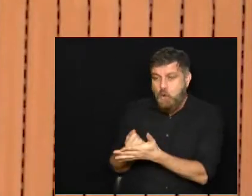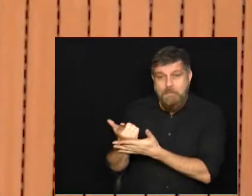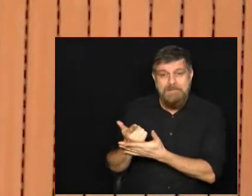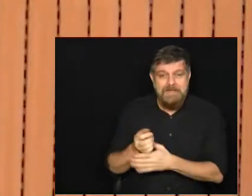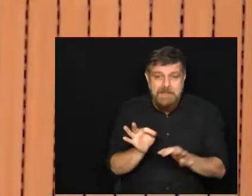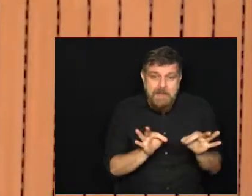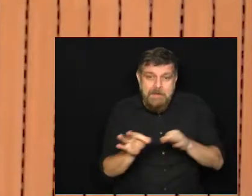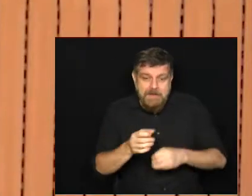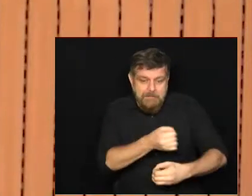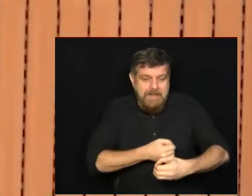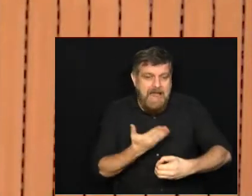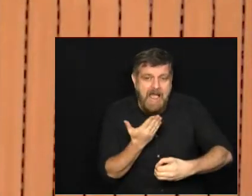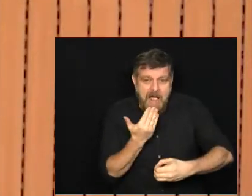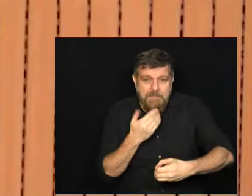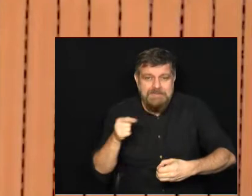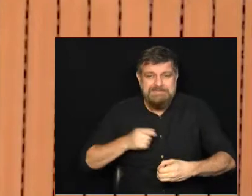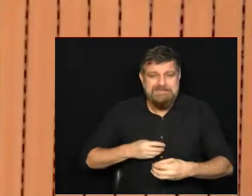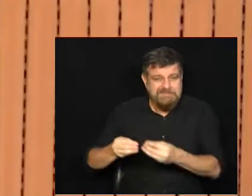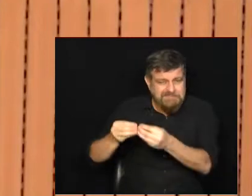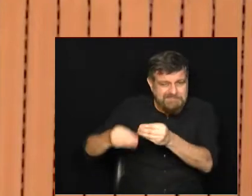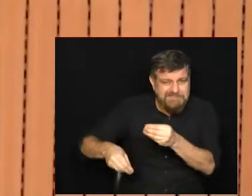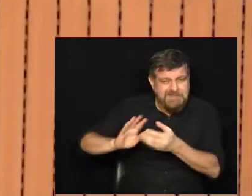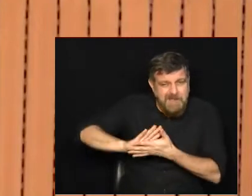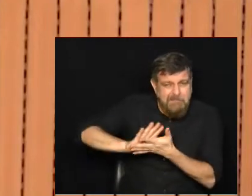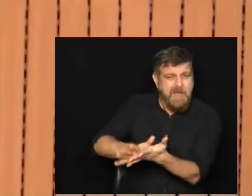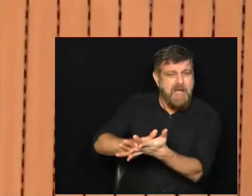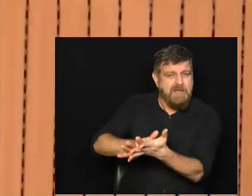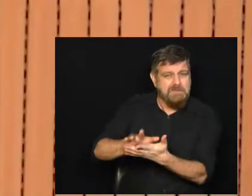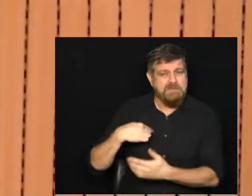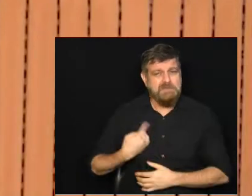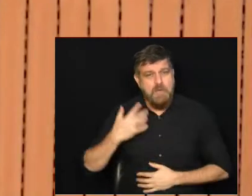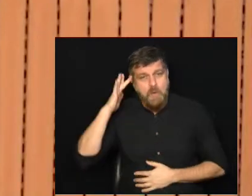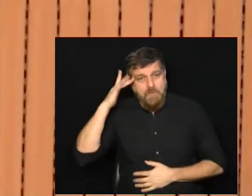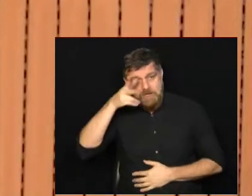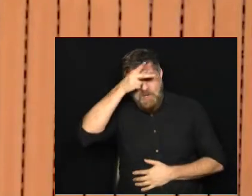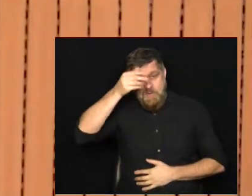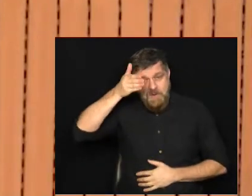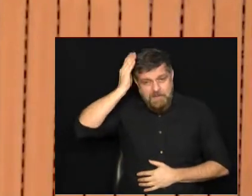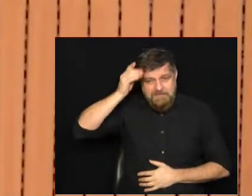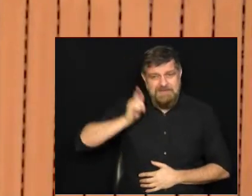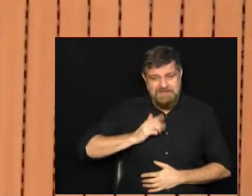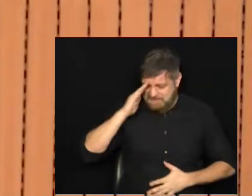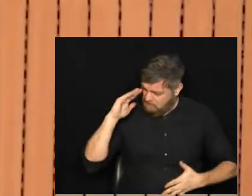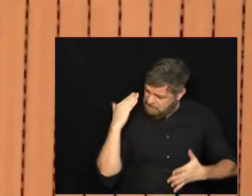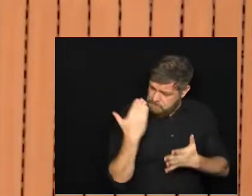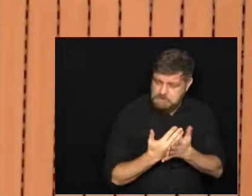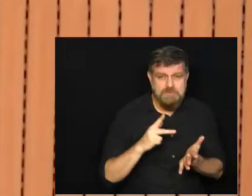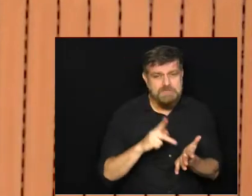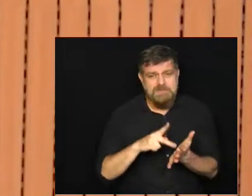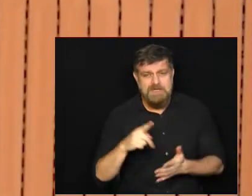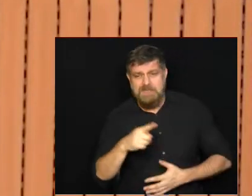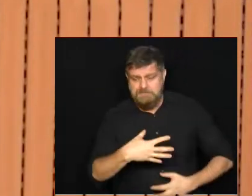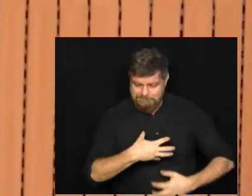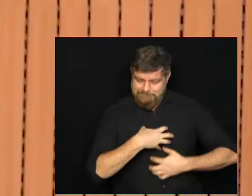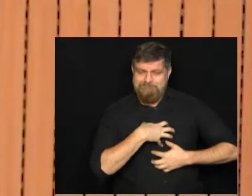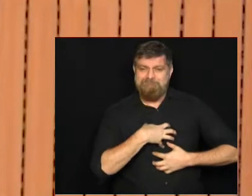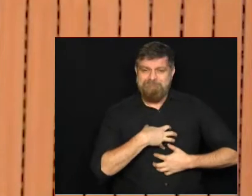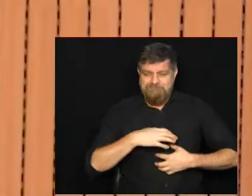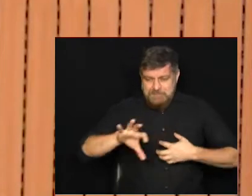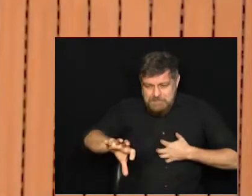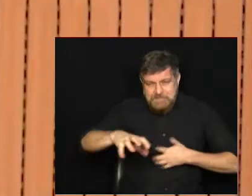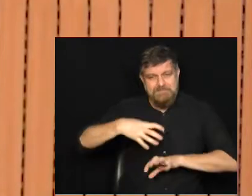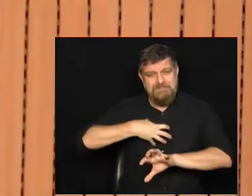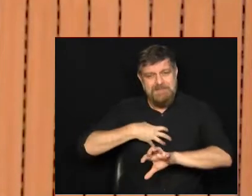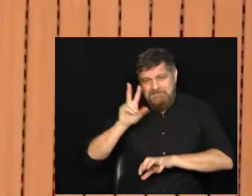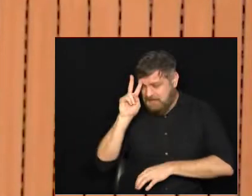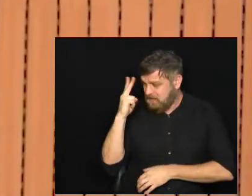almoço, tudo, ele está sendo muito lesado. Então eu acho que o prefeito, tenho certeza que ele tem uma sensibilidade e vai rever